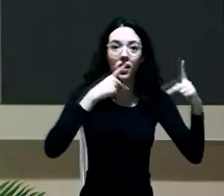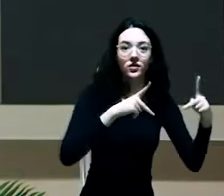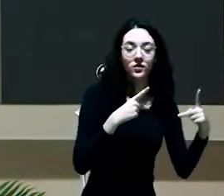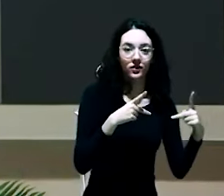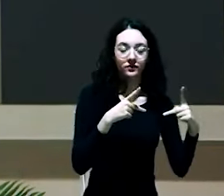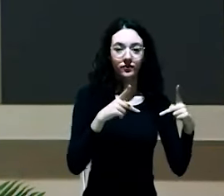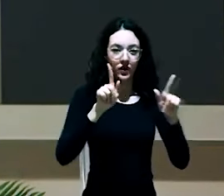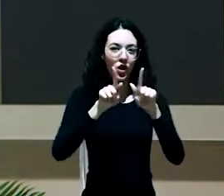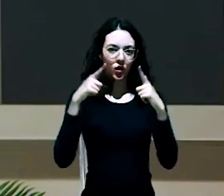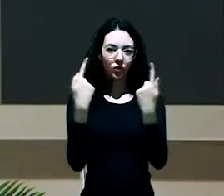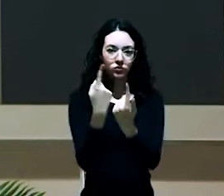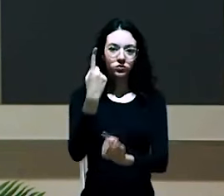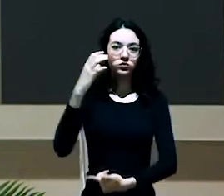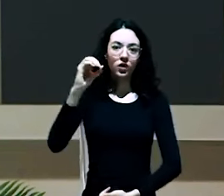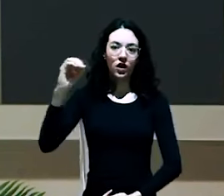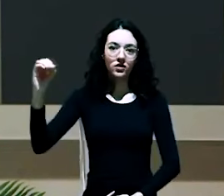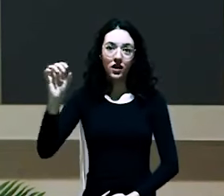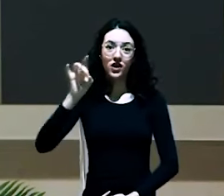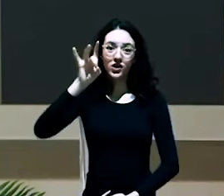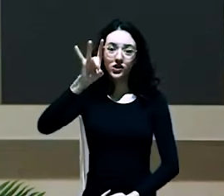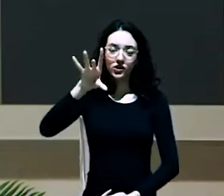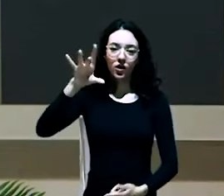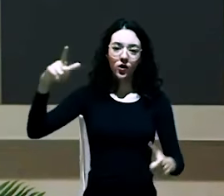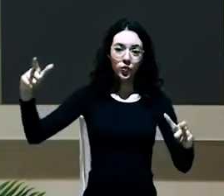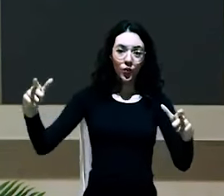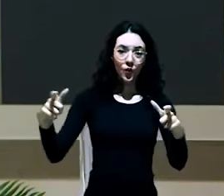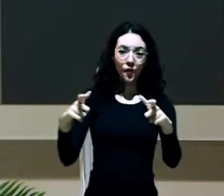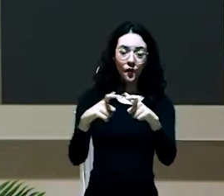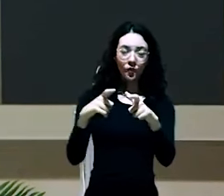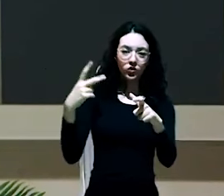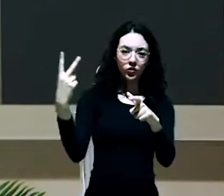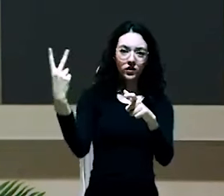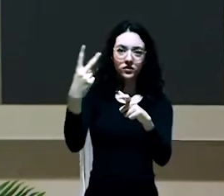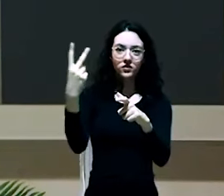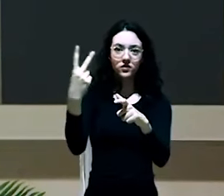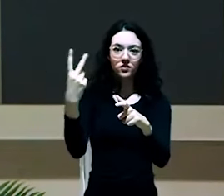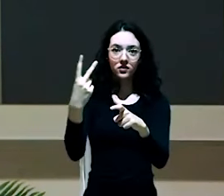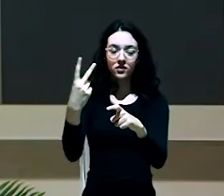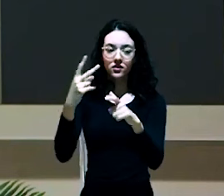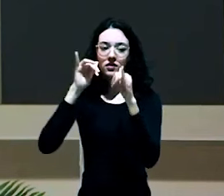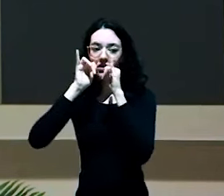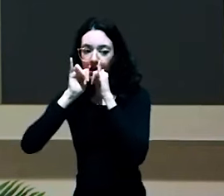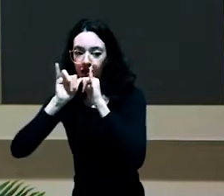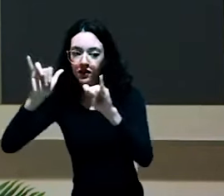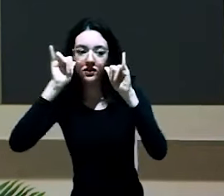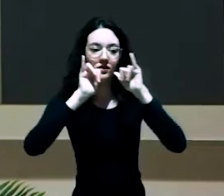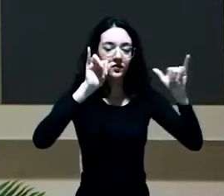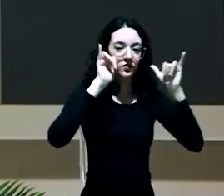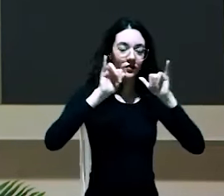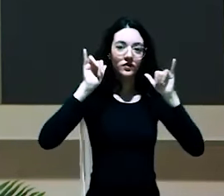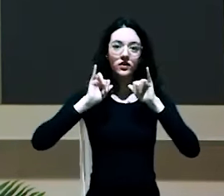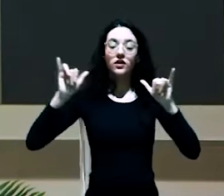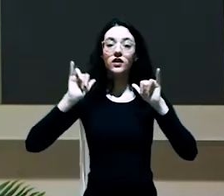ao arrebatamento. E a igreja que nasceu em Azusa, eles diziam: Jesus vem no dia